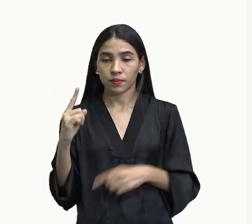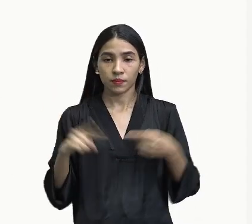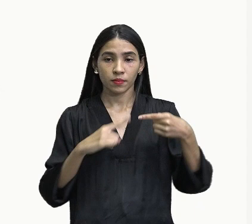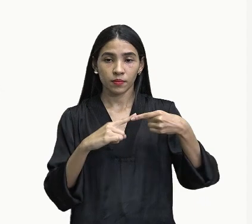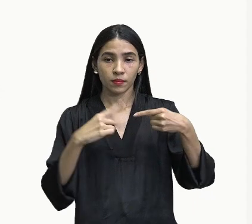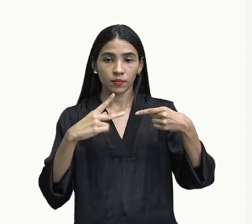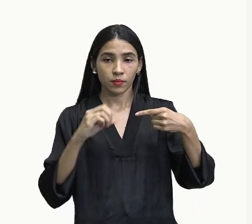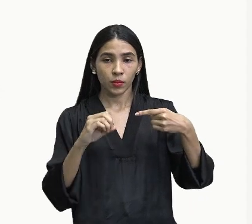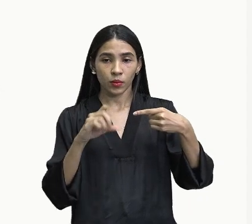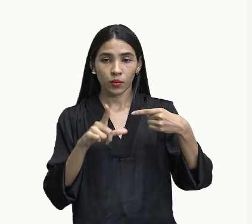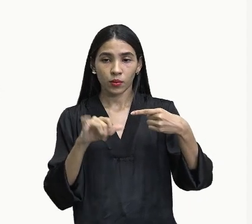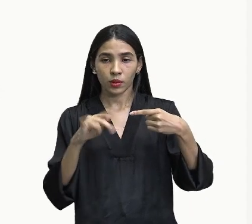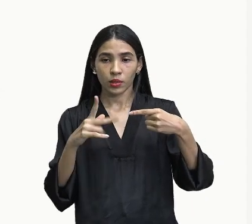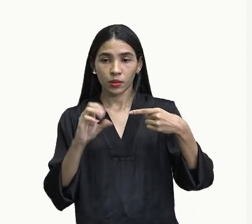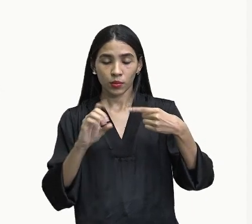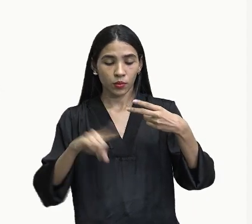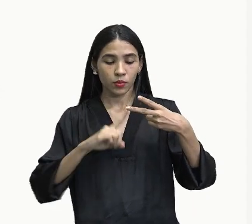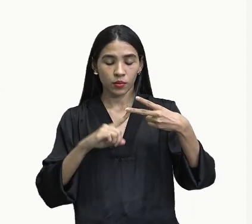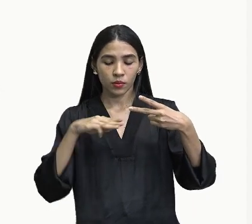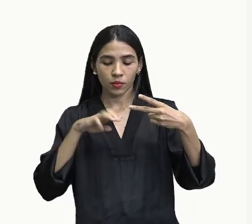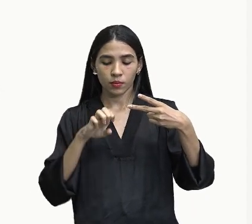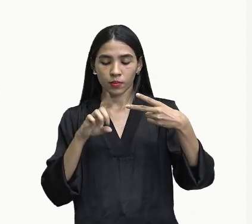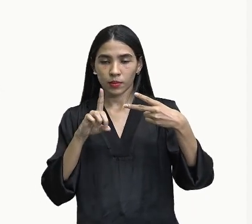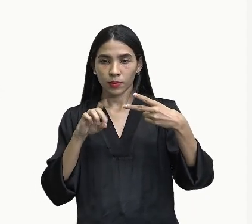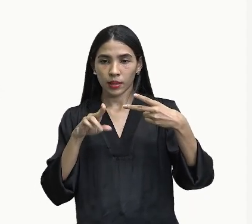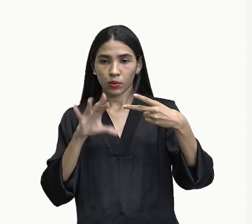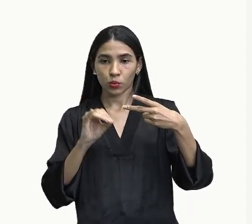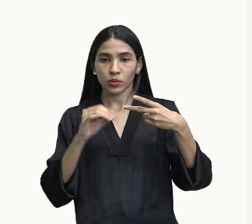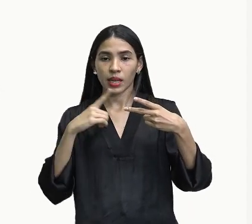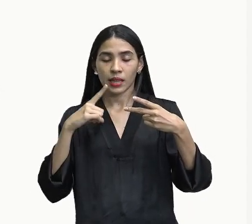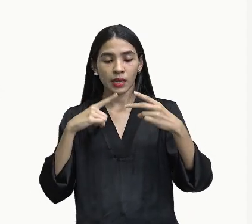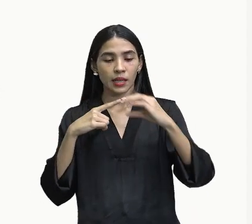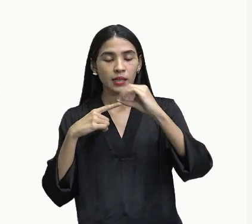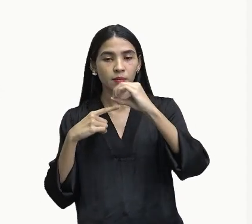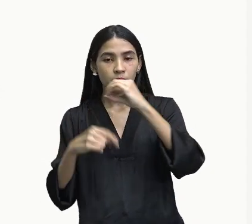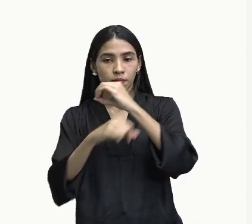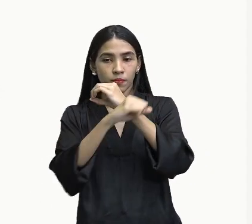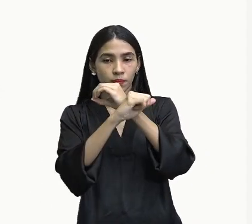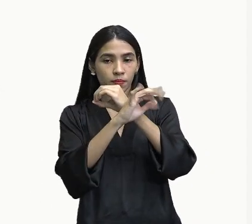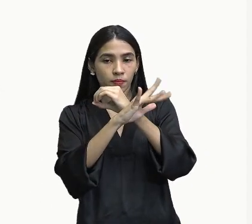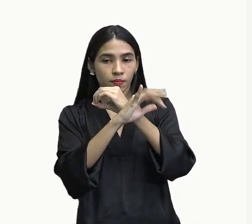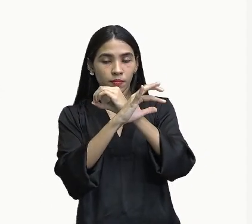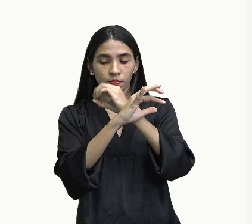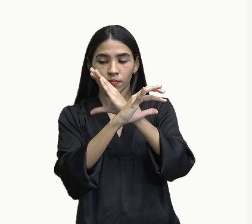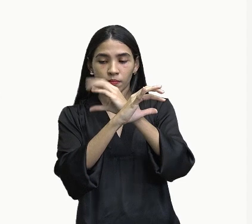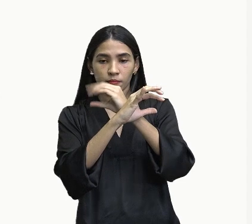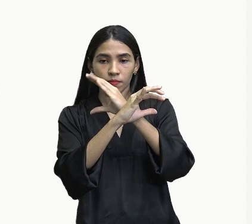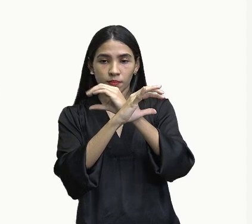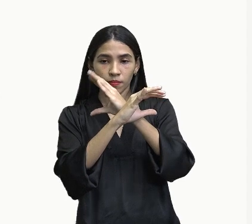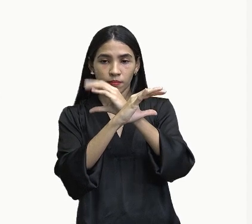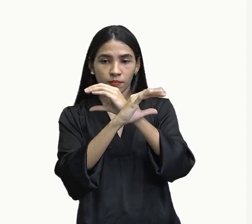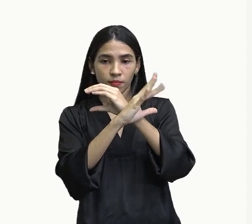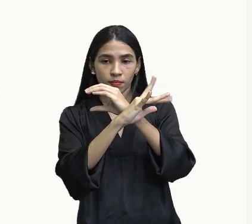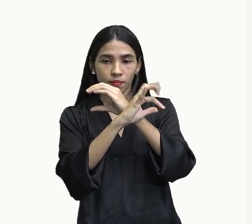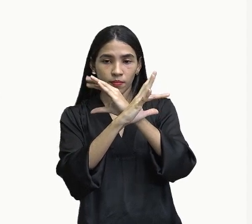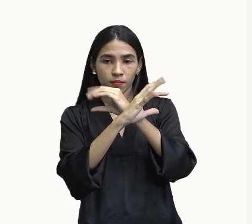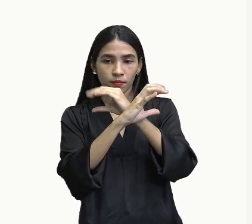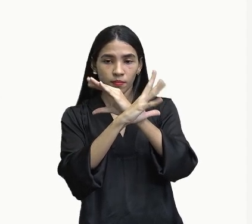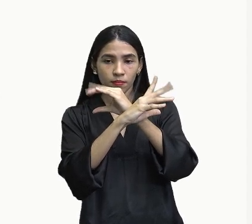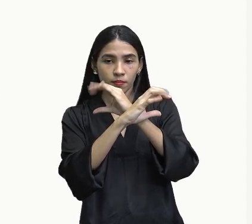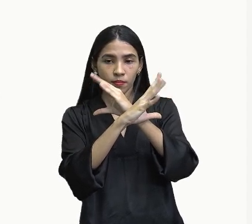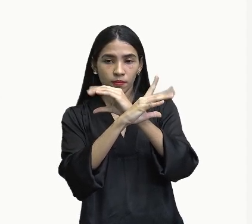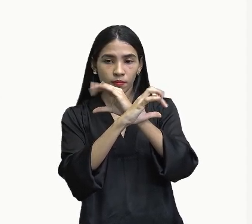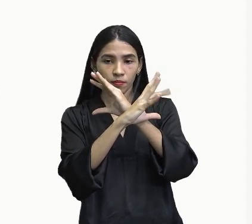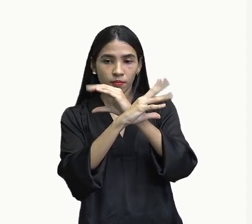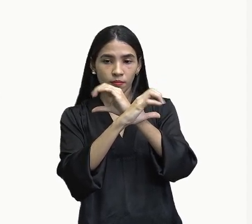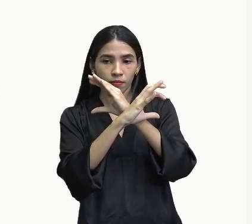medusa, apresentam uma boca que se abre na cavidade gastrovascular. A boca está sendo apontada aqui no seu